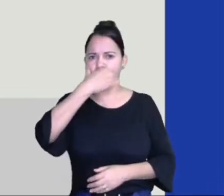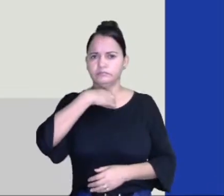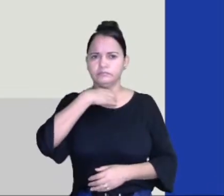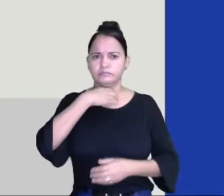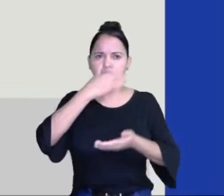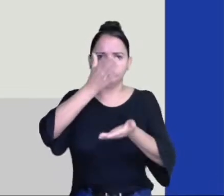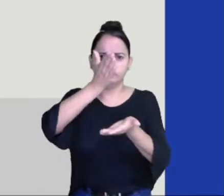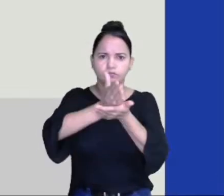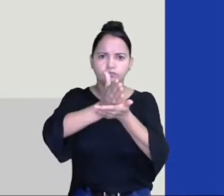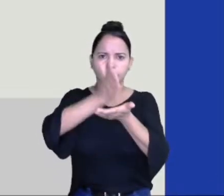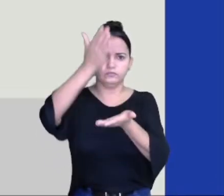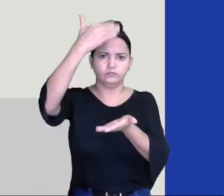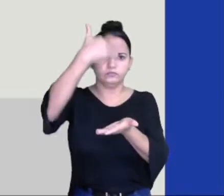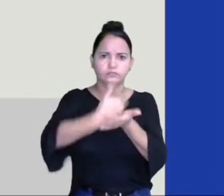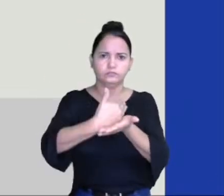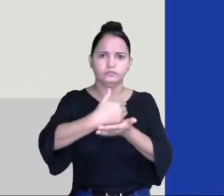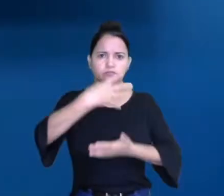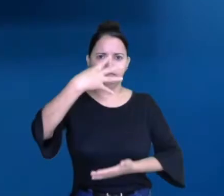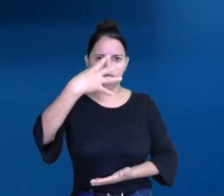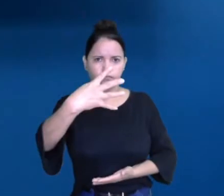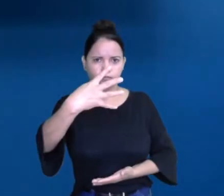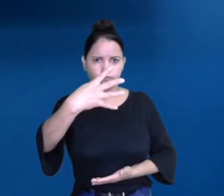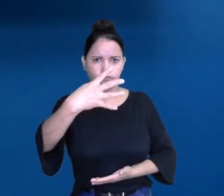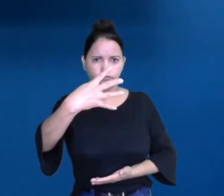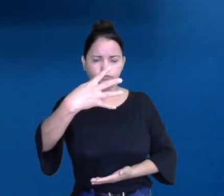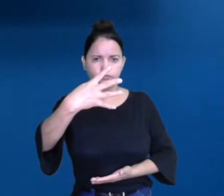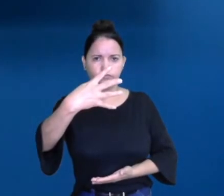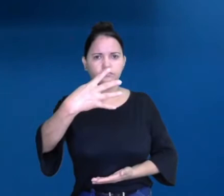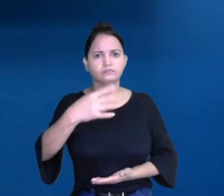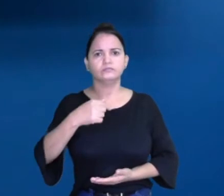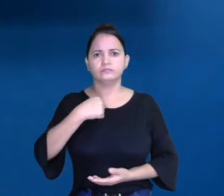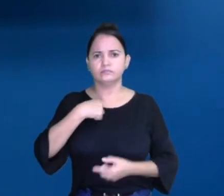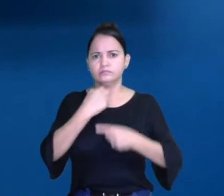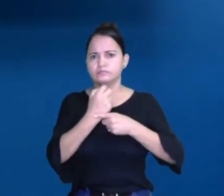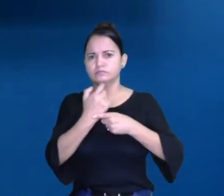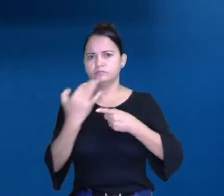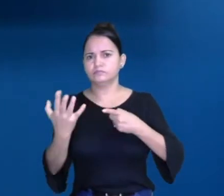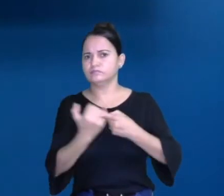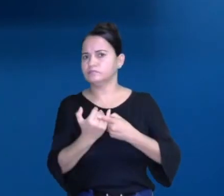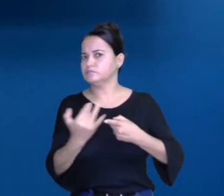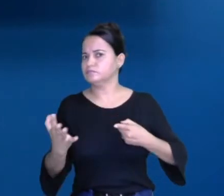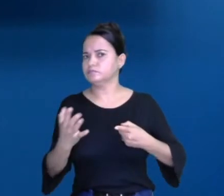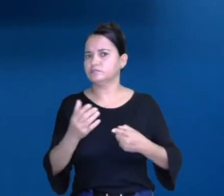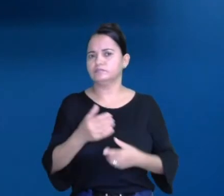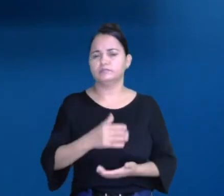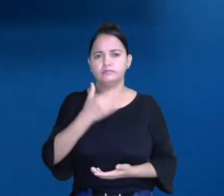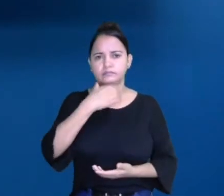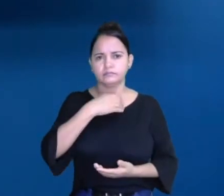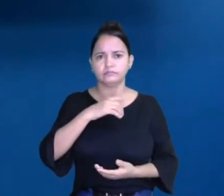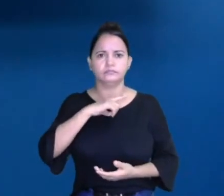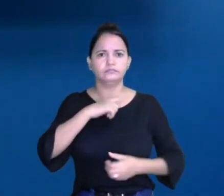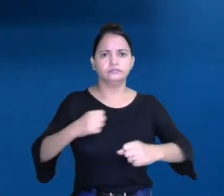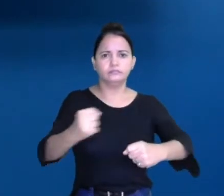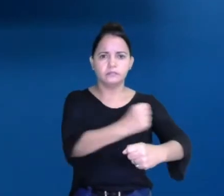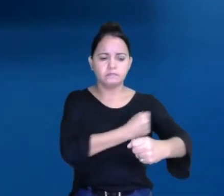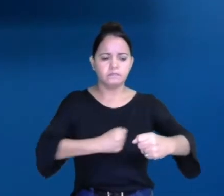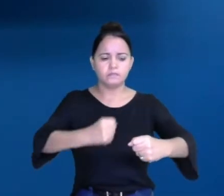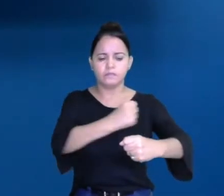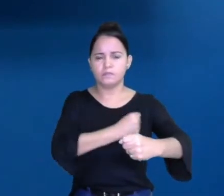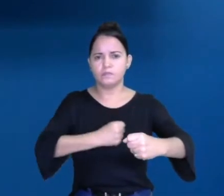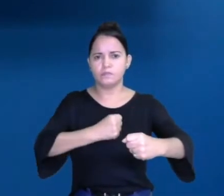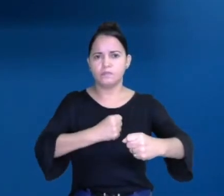4 pedaços, eu fracionei essa maçã. Eu tenho um bolo, né? Ele está completo, inteiro.